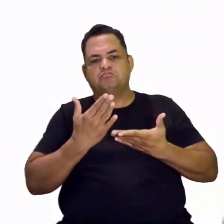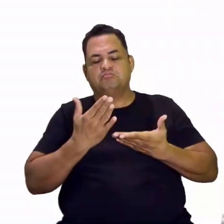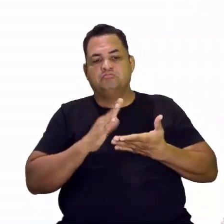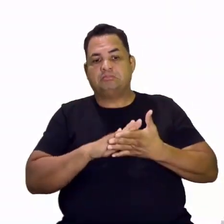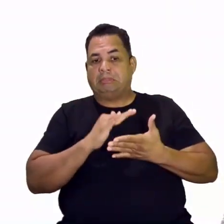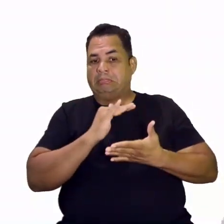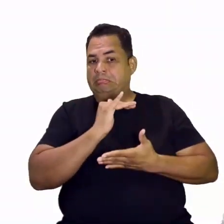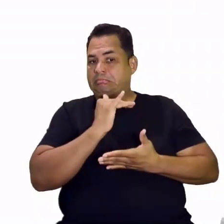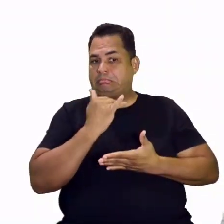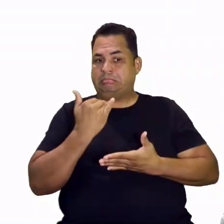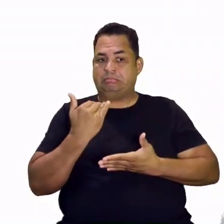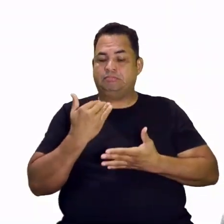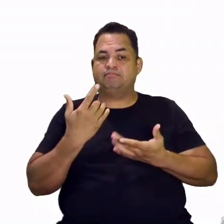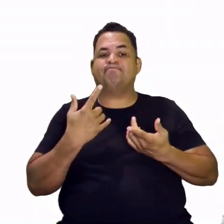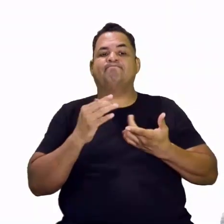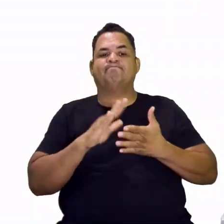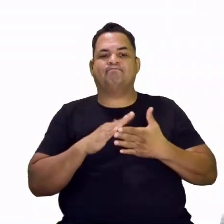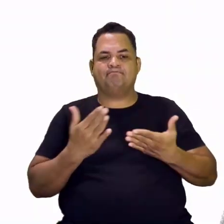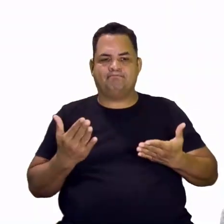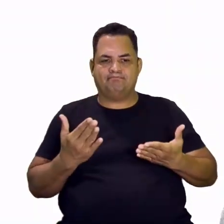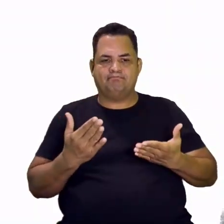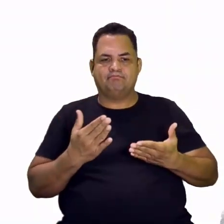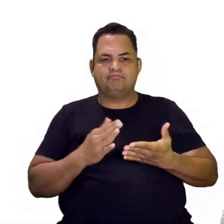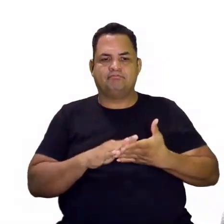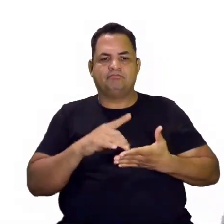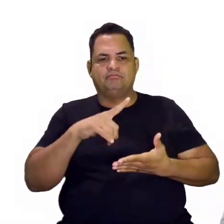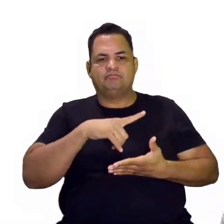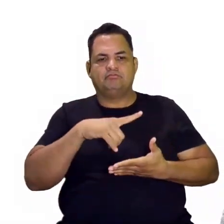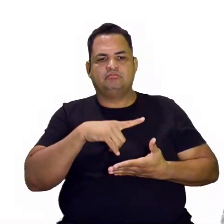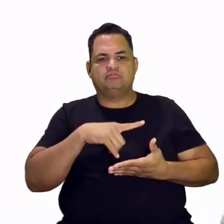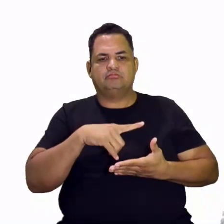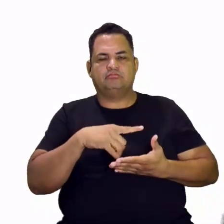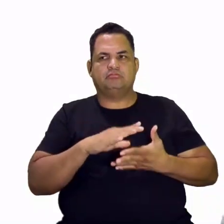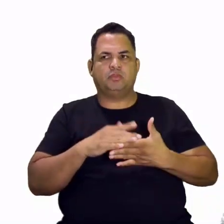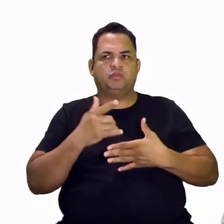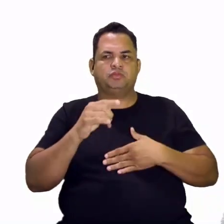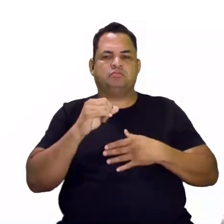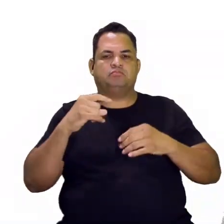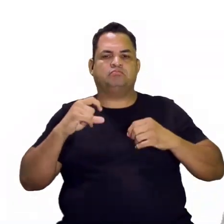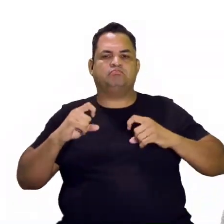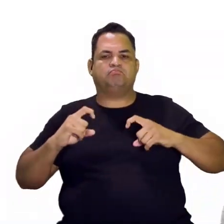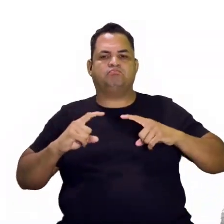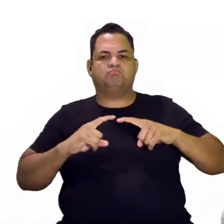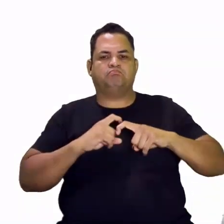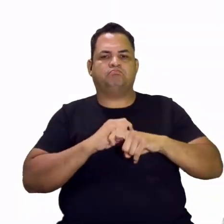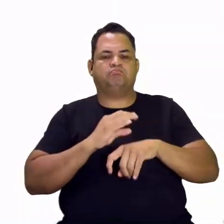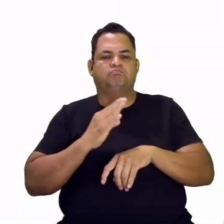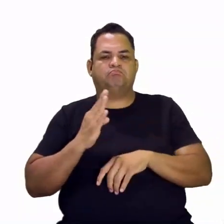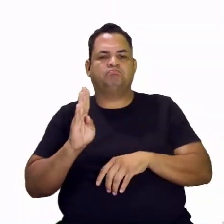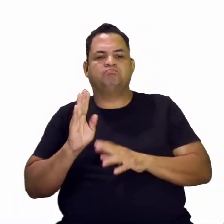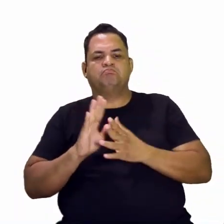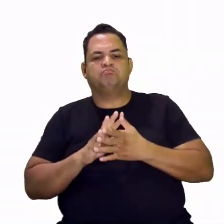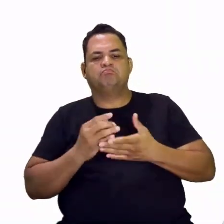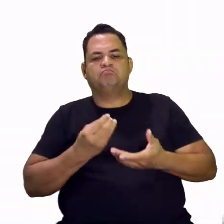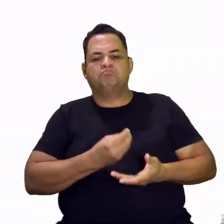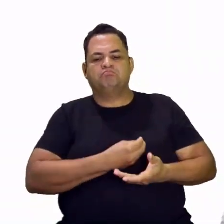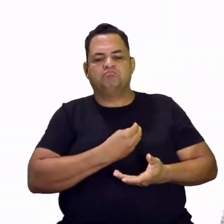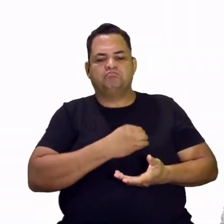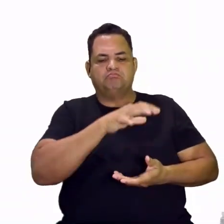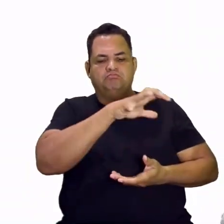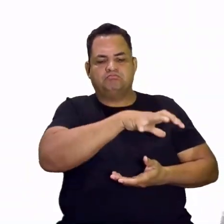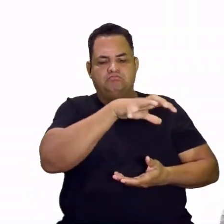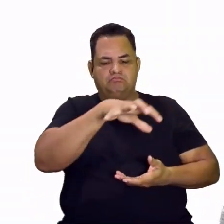letais. Pelo contrário, são. Muitas delas são letais. Outras bactérias vivem em lugares até que